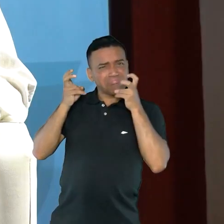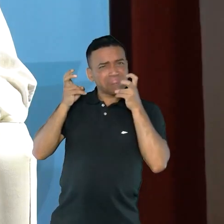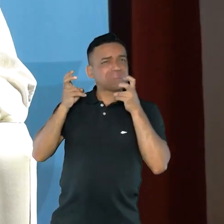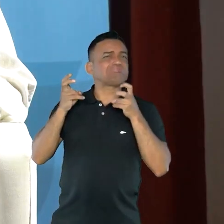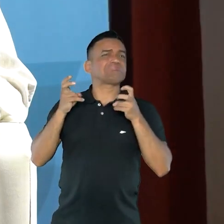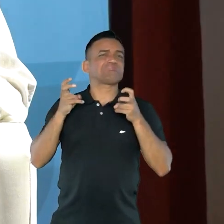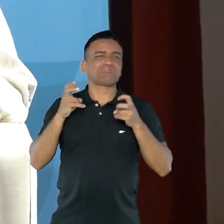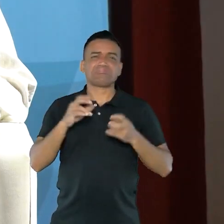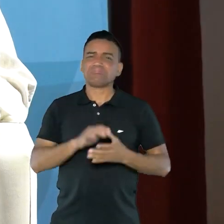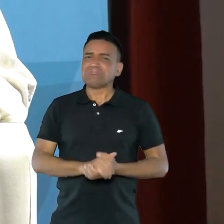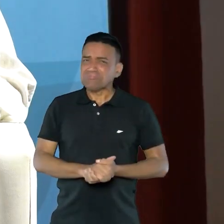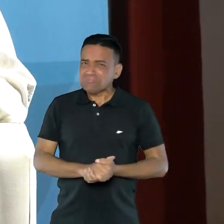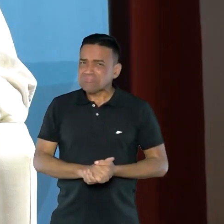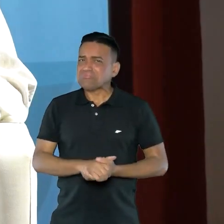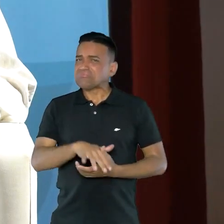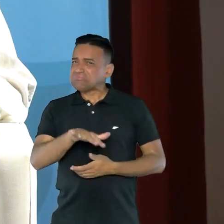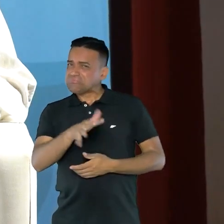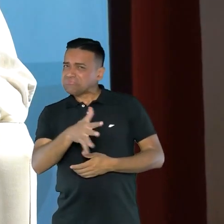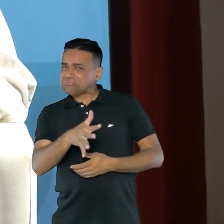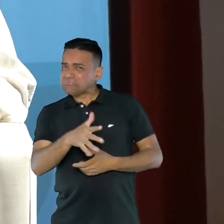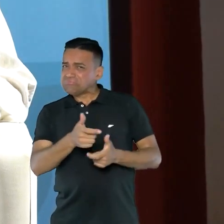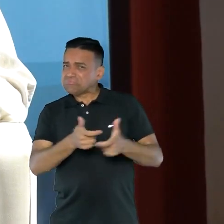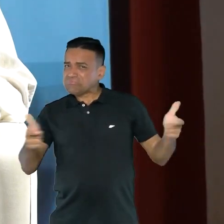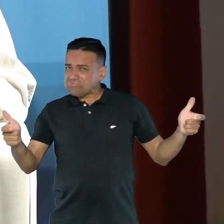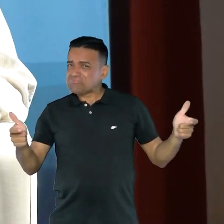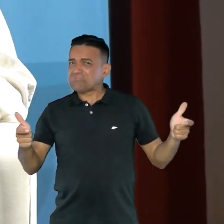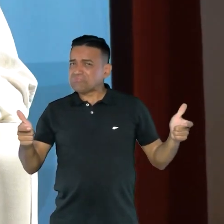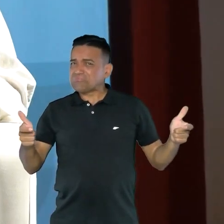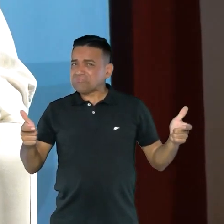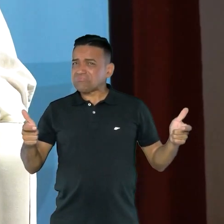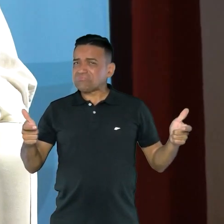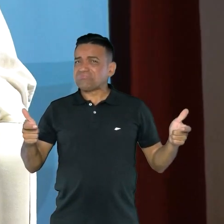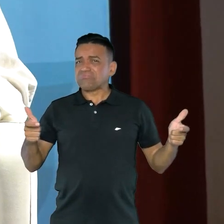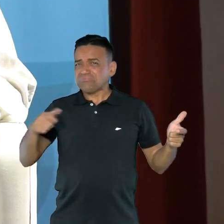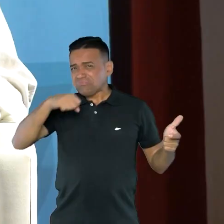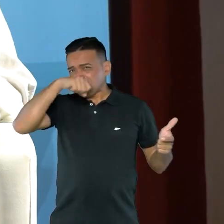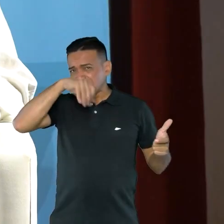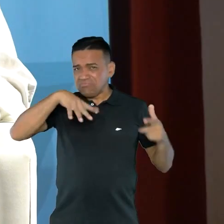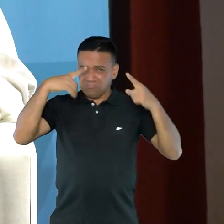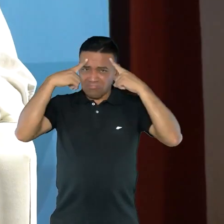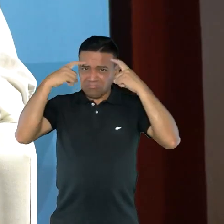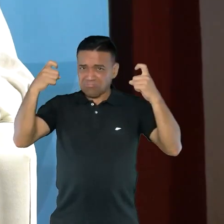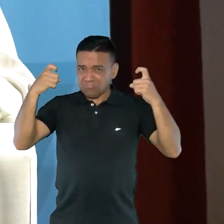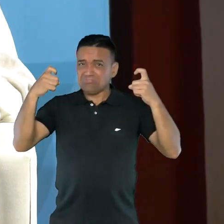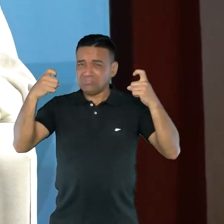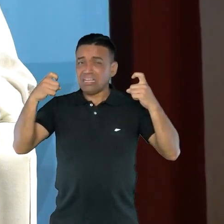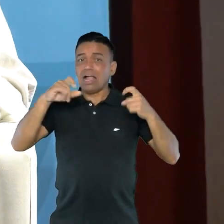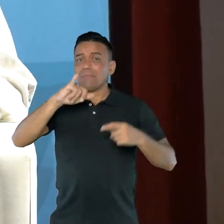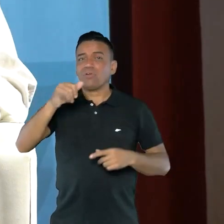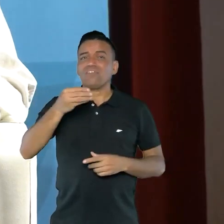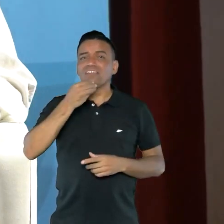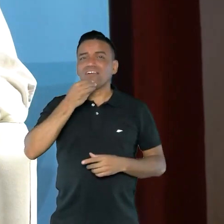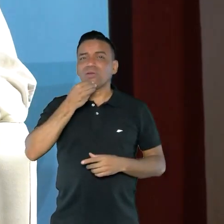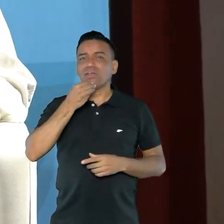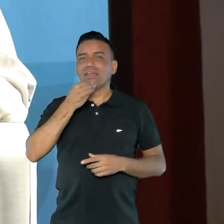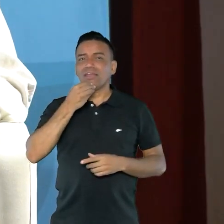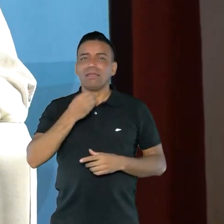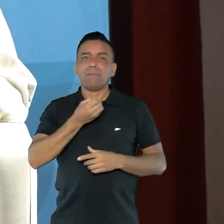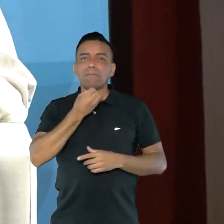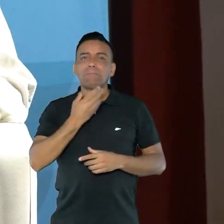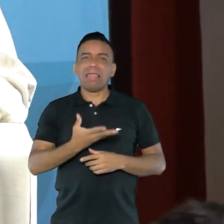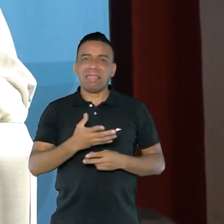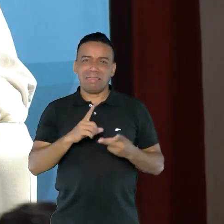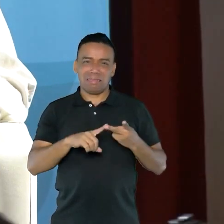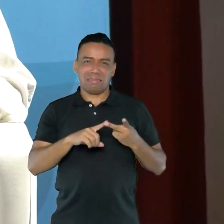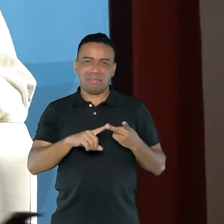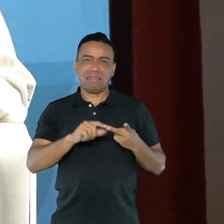talvez a maior parte dessas violências se estruture justamente em nome do bem, em nome do amor, em nome